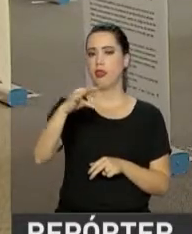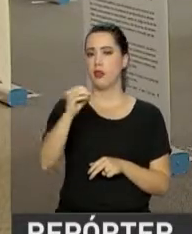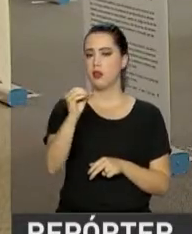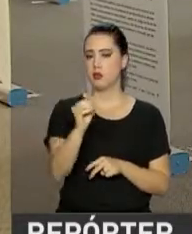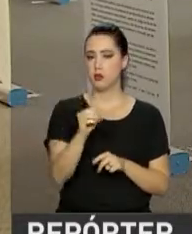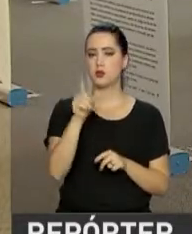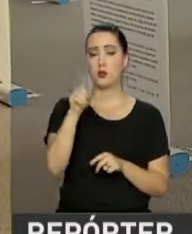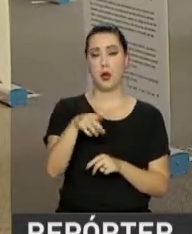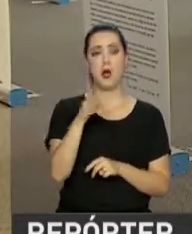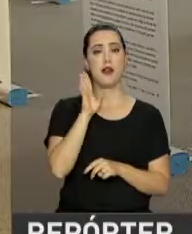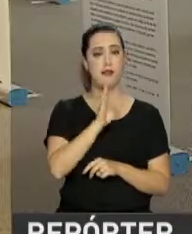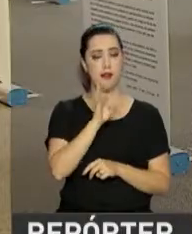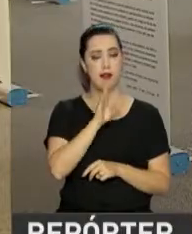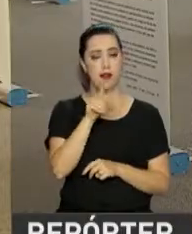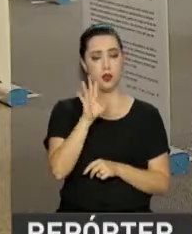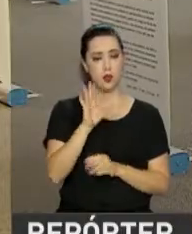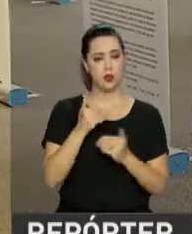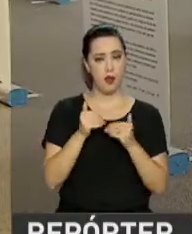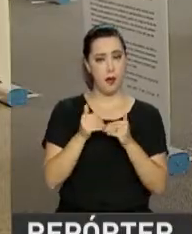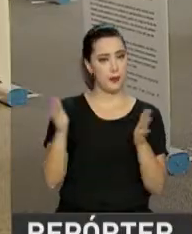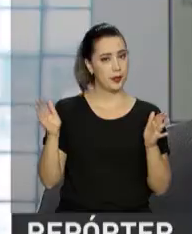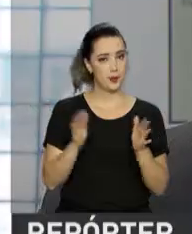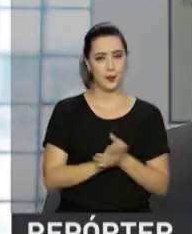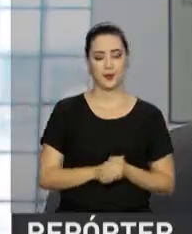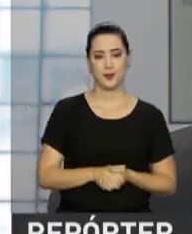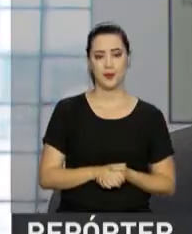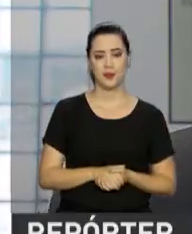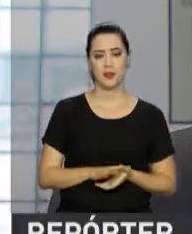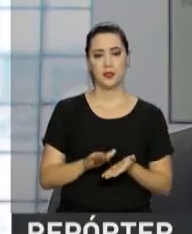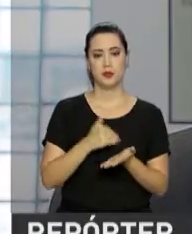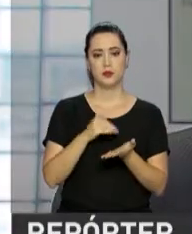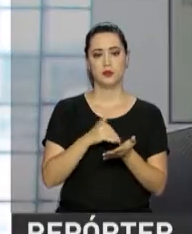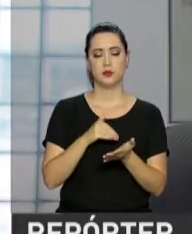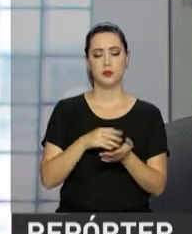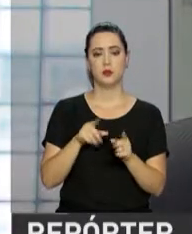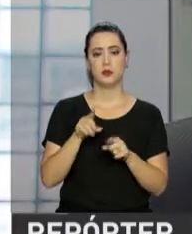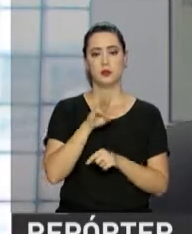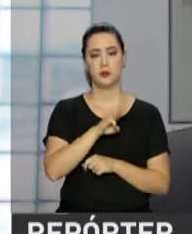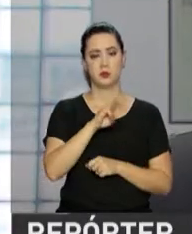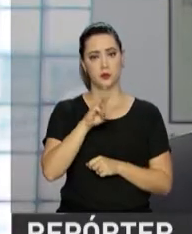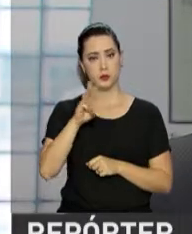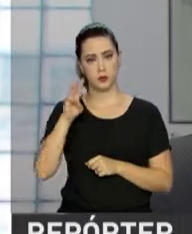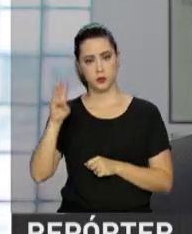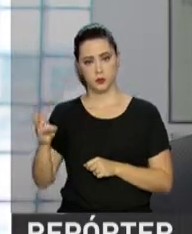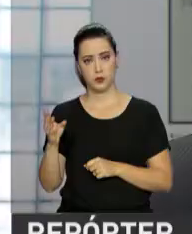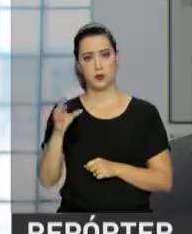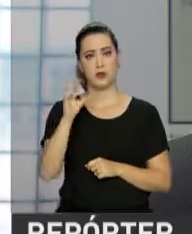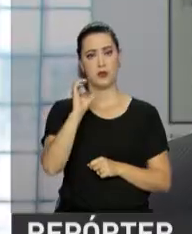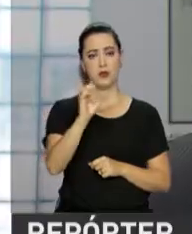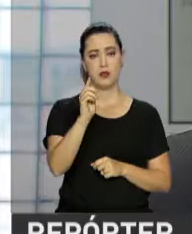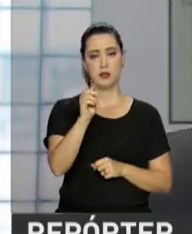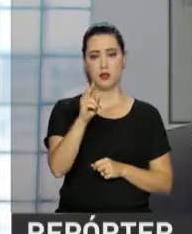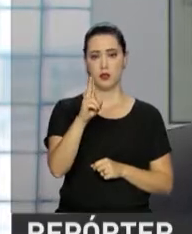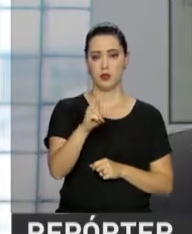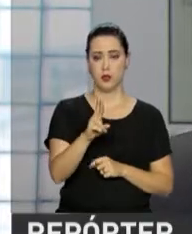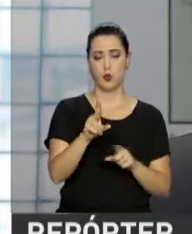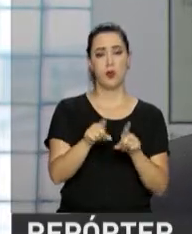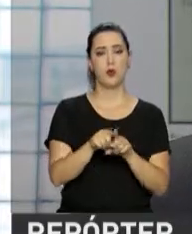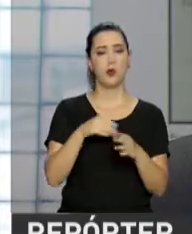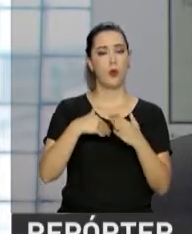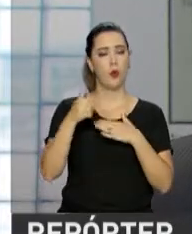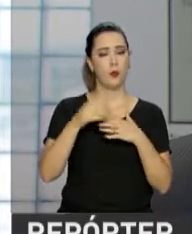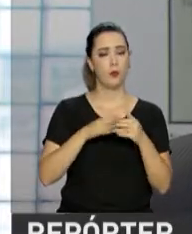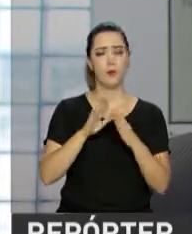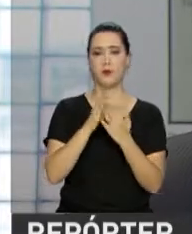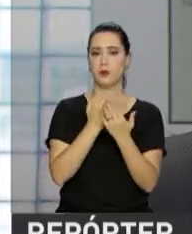seja o já está com as inscrições abertas as inscrições a elas são feitas no site do portal g1 ou seja o e qualquer escola